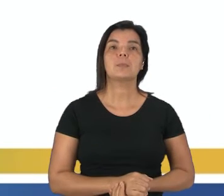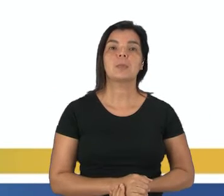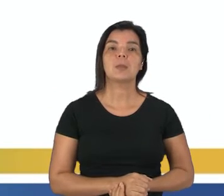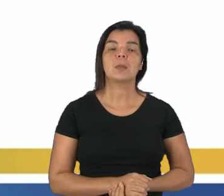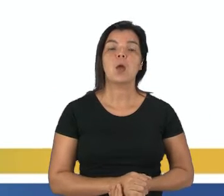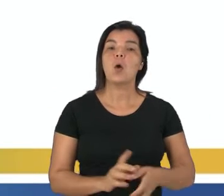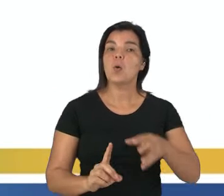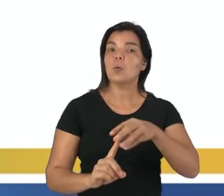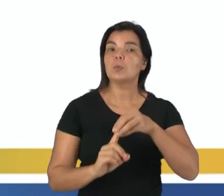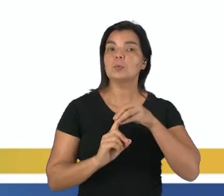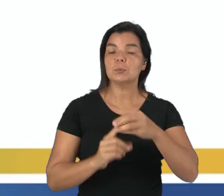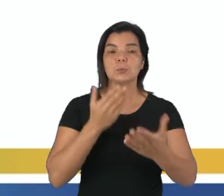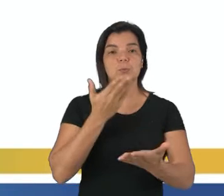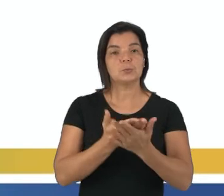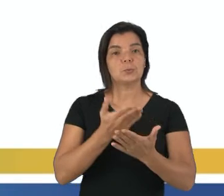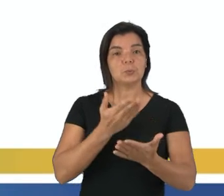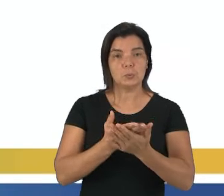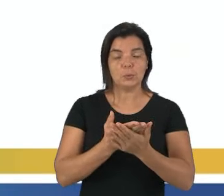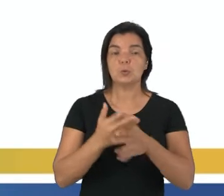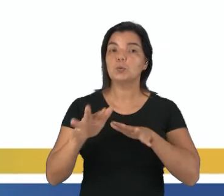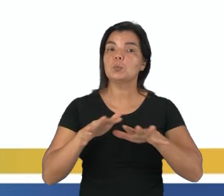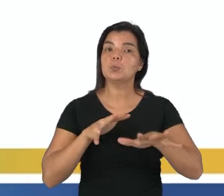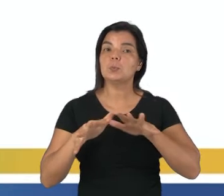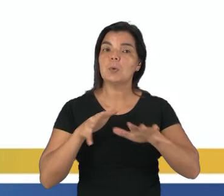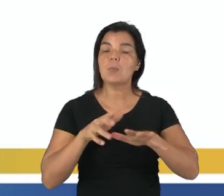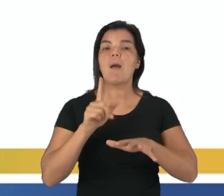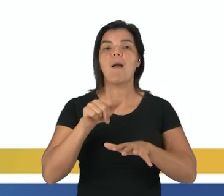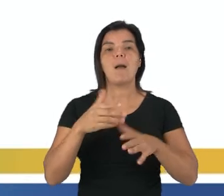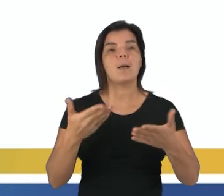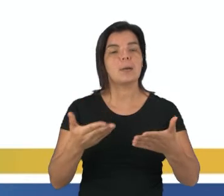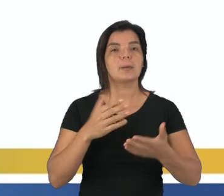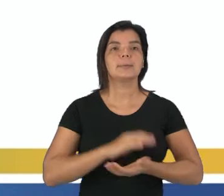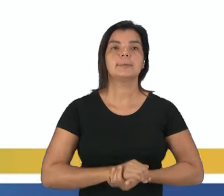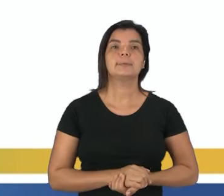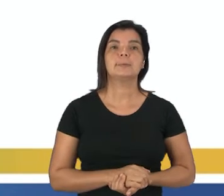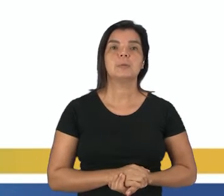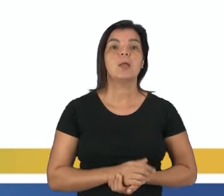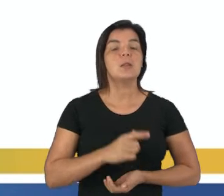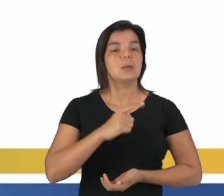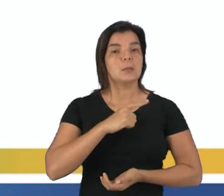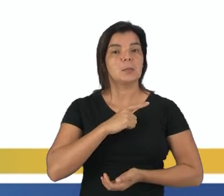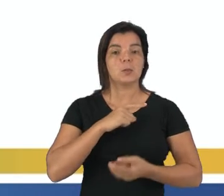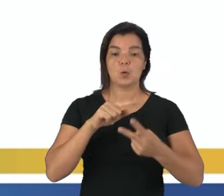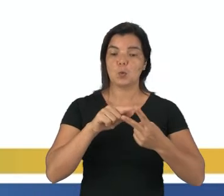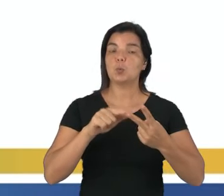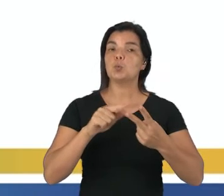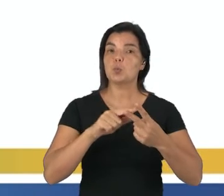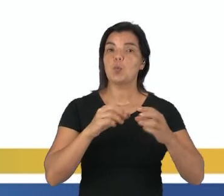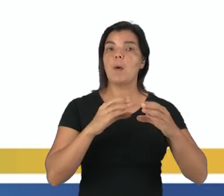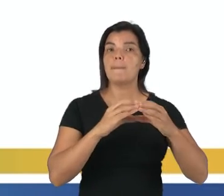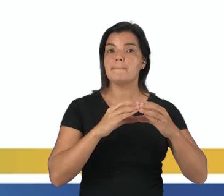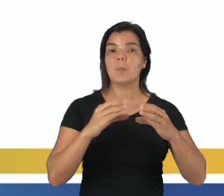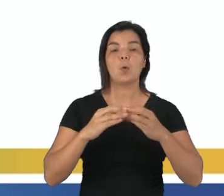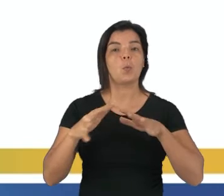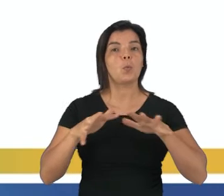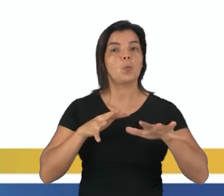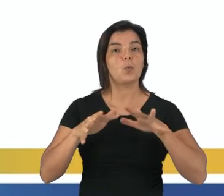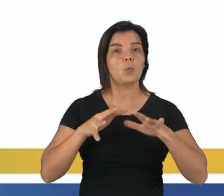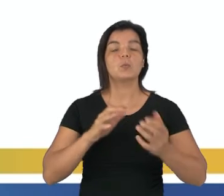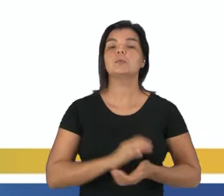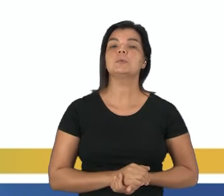A finalidade de estudar a quantidade de movimento é a seguinte: você vai pegar duas bolinhas, né, com